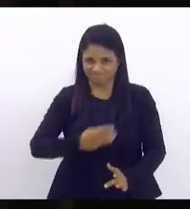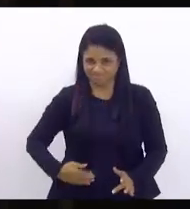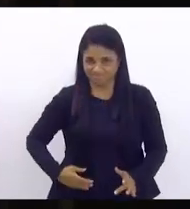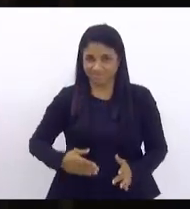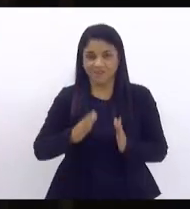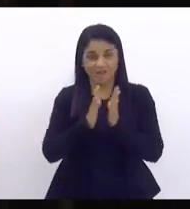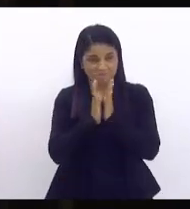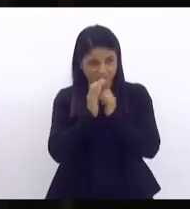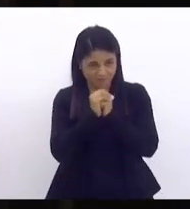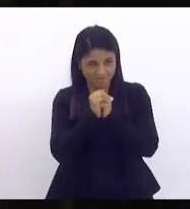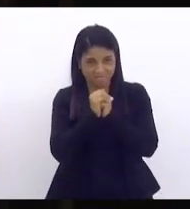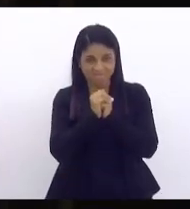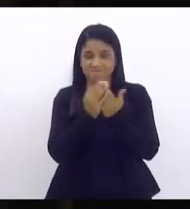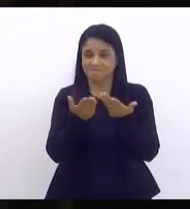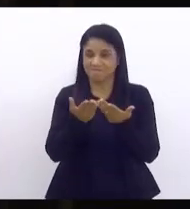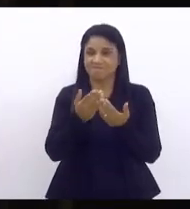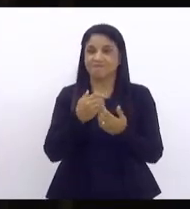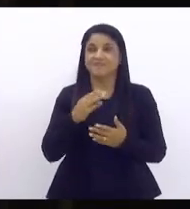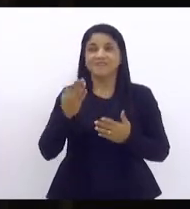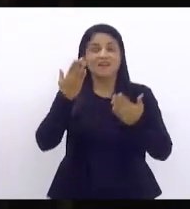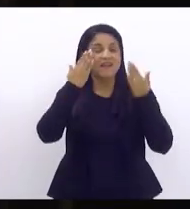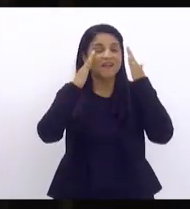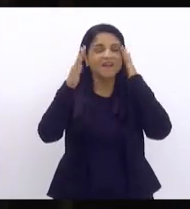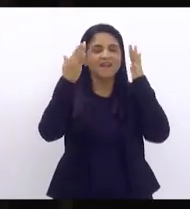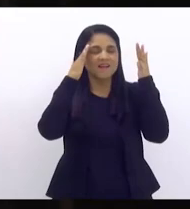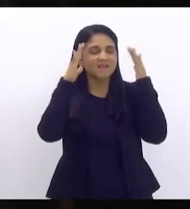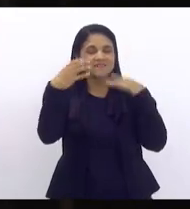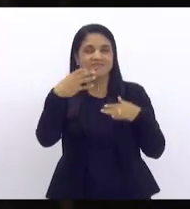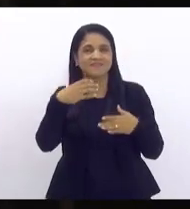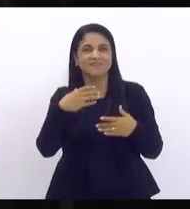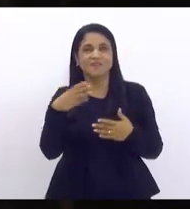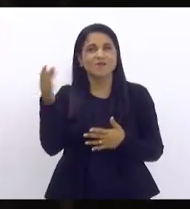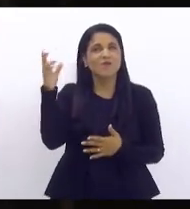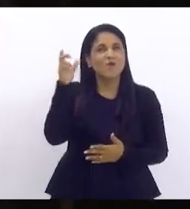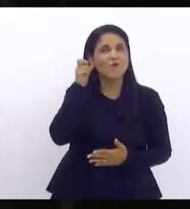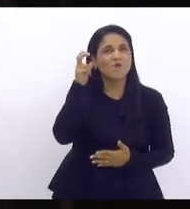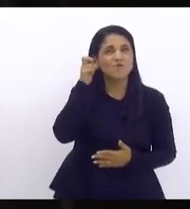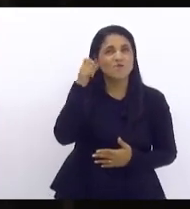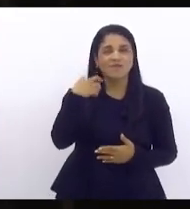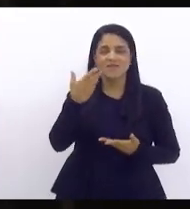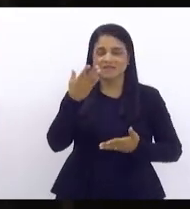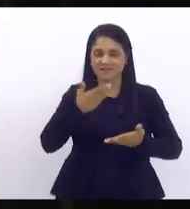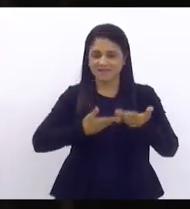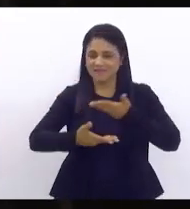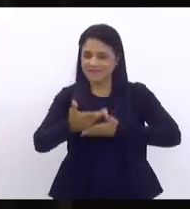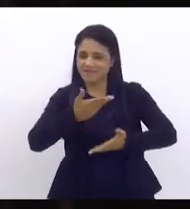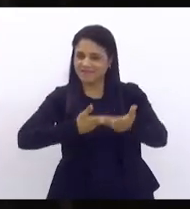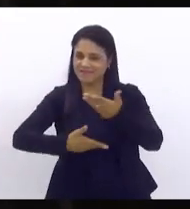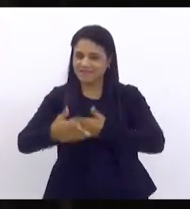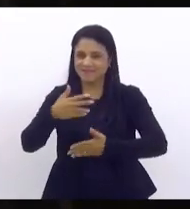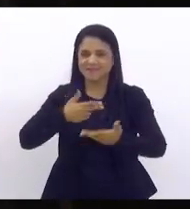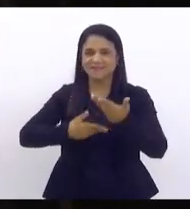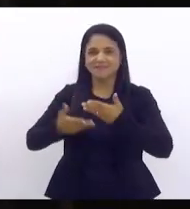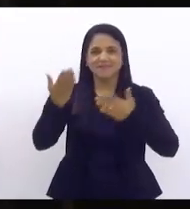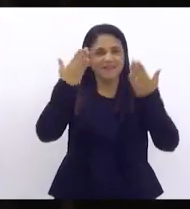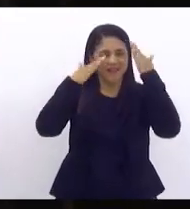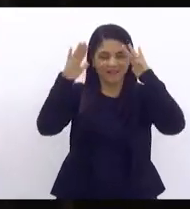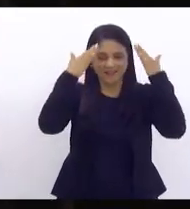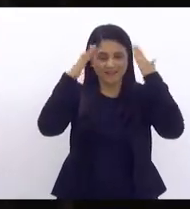Amém? Então é uma alegria ouvir alguns irmãos partilhando da alegria de estar